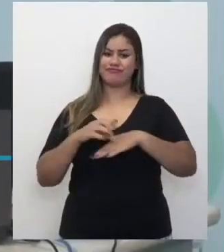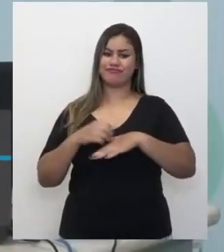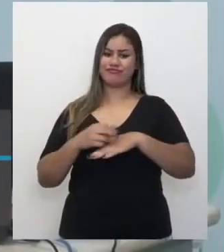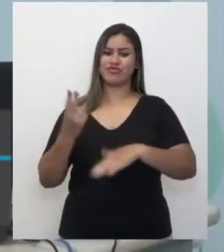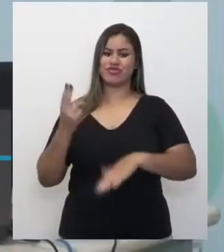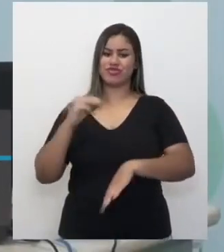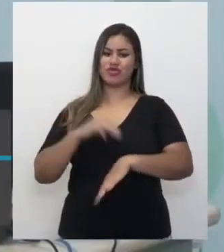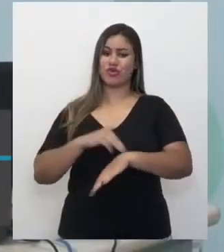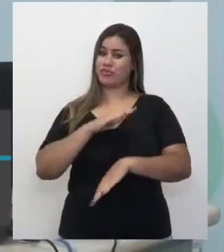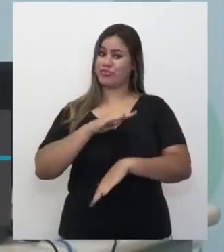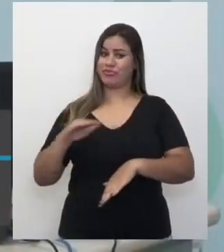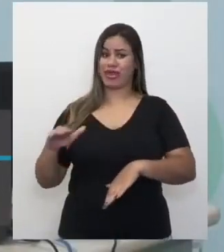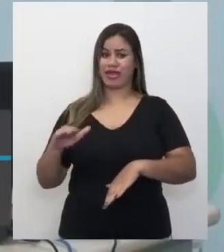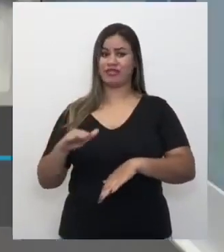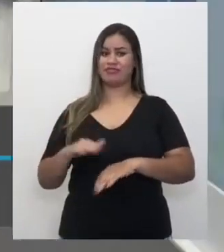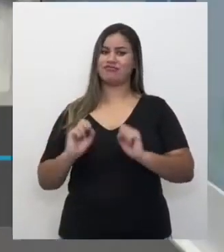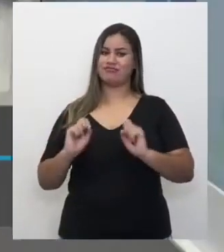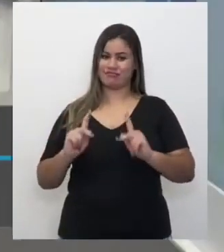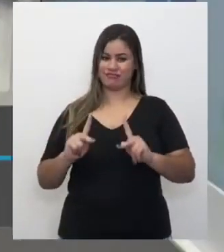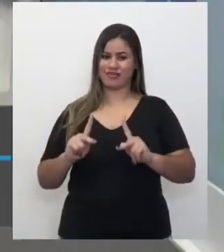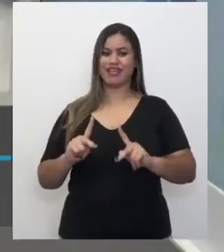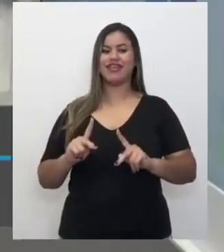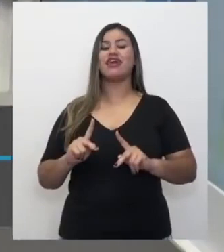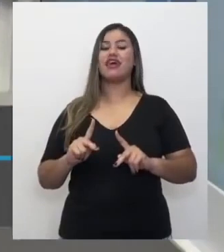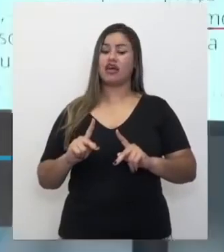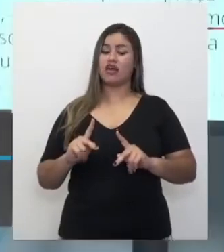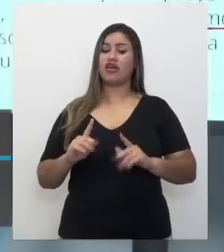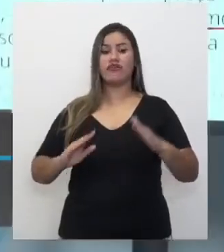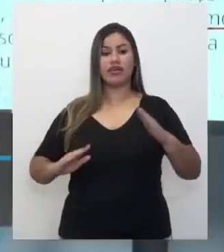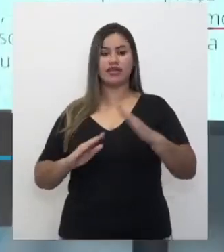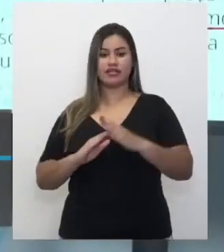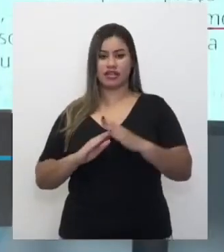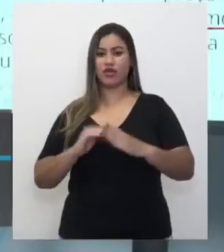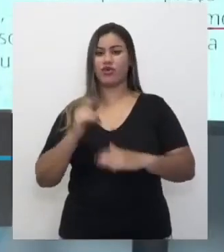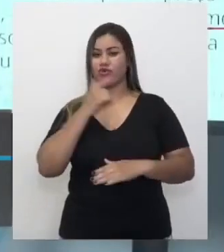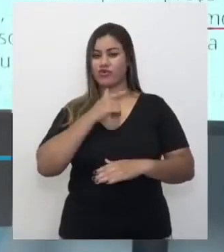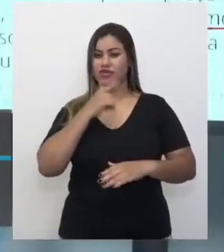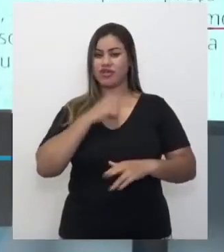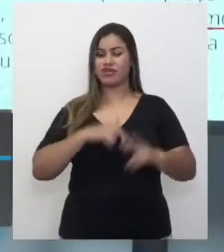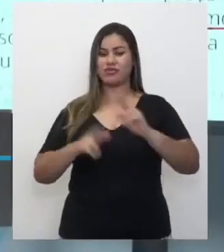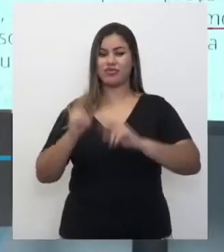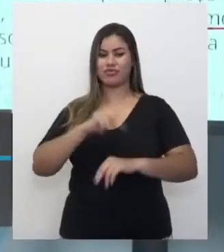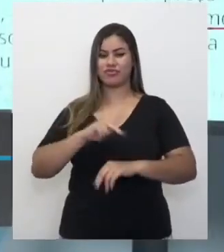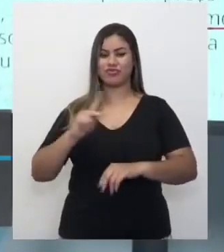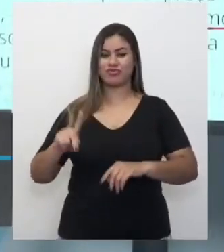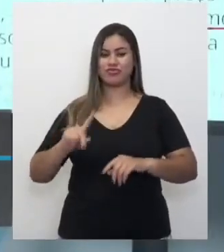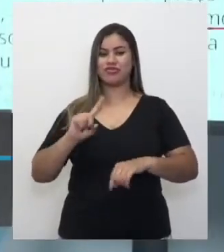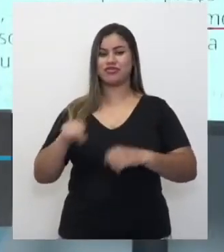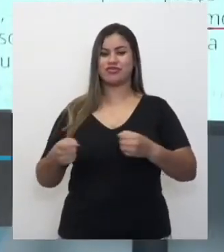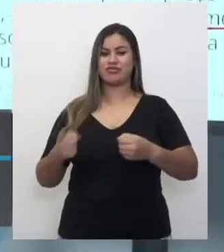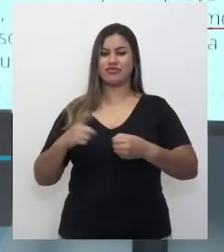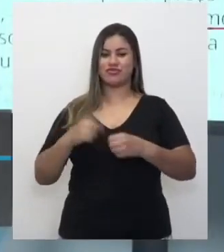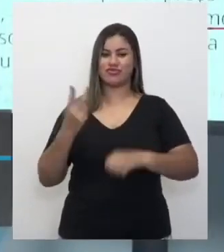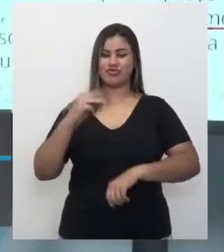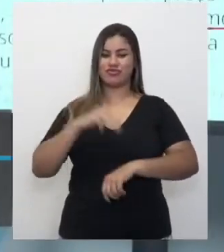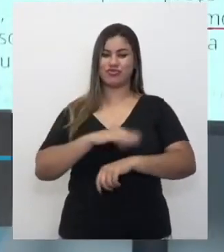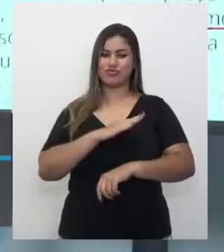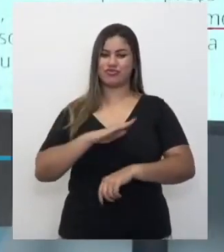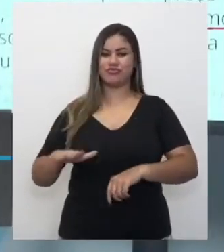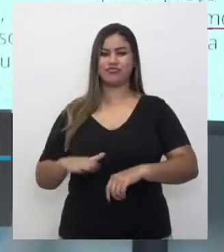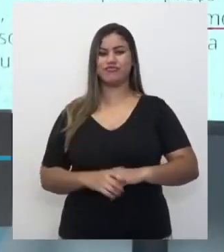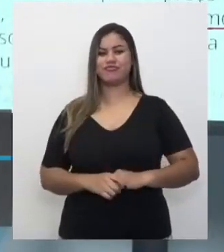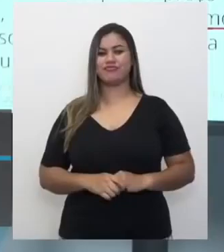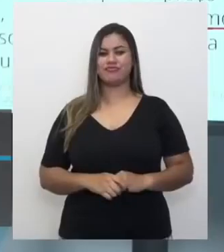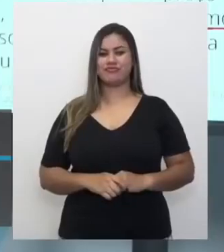2 minutos e meio. Ok, façam até onde vocês conseguirem, coloquem a resposta lá para o seu professor e voltamos em 2 minutos e meio.